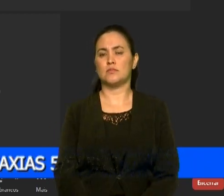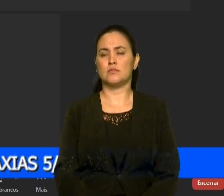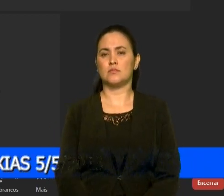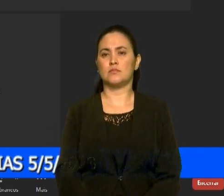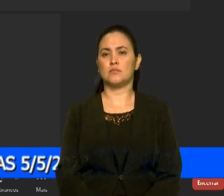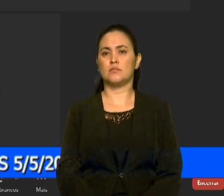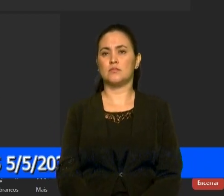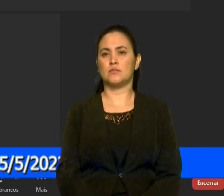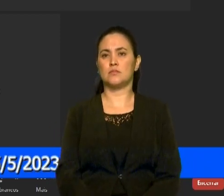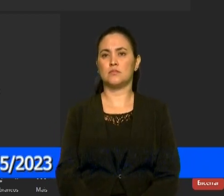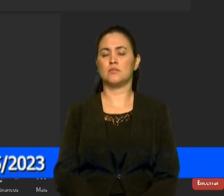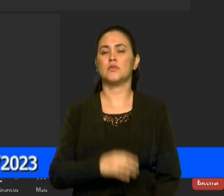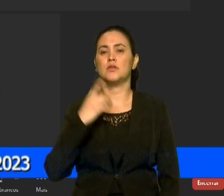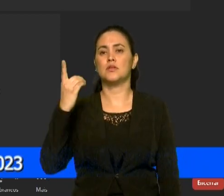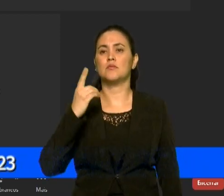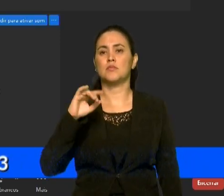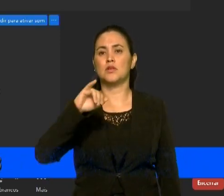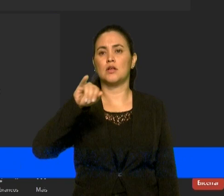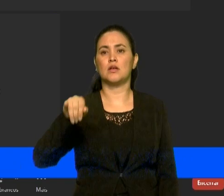Deputado Juscelino.